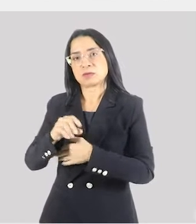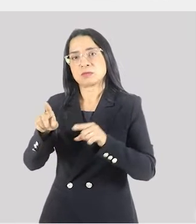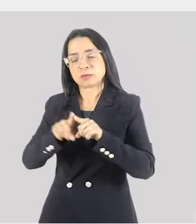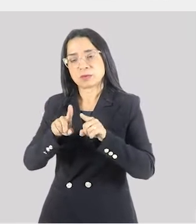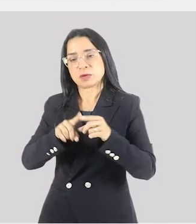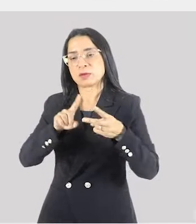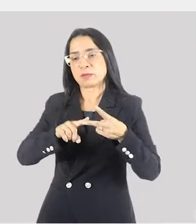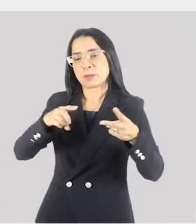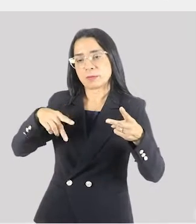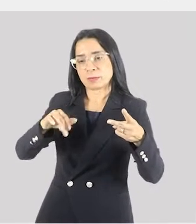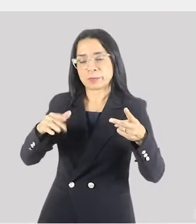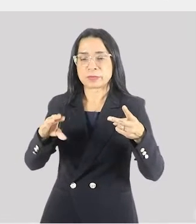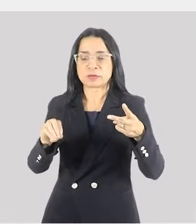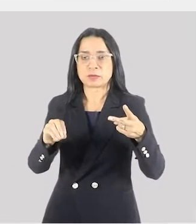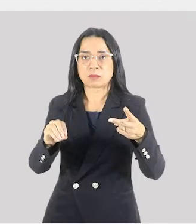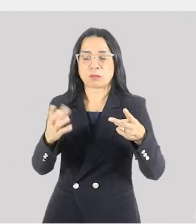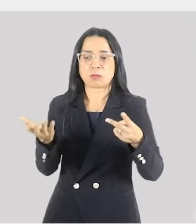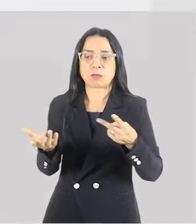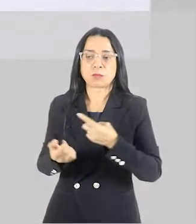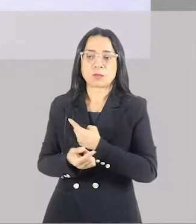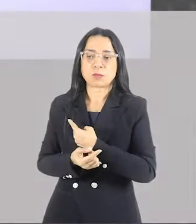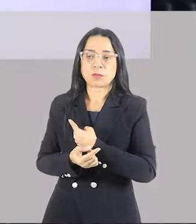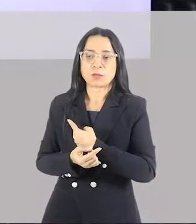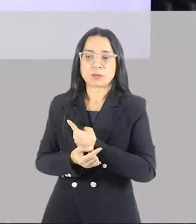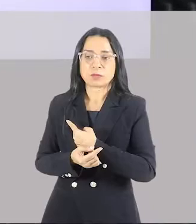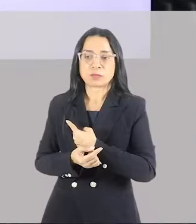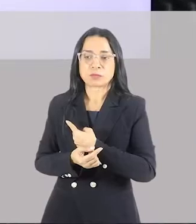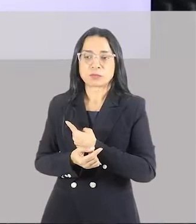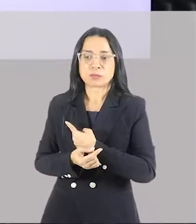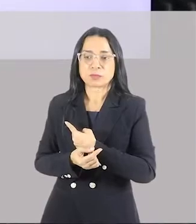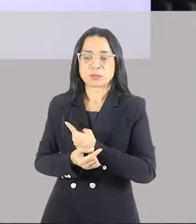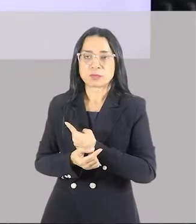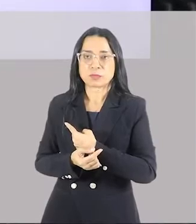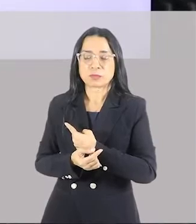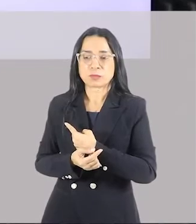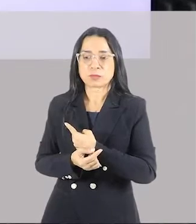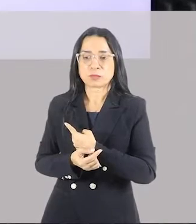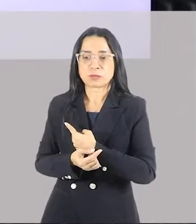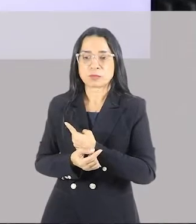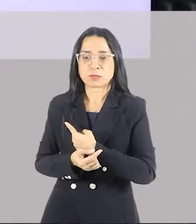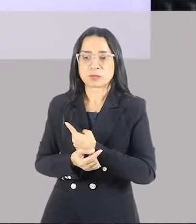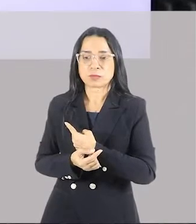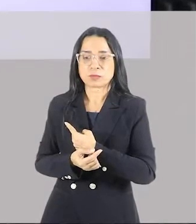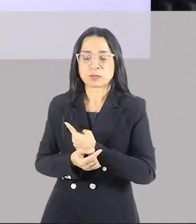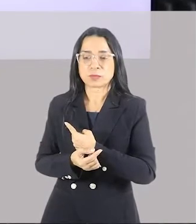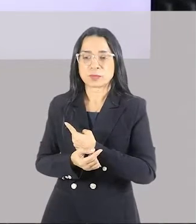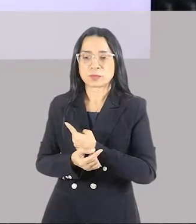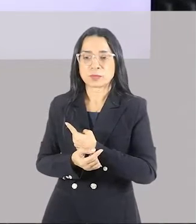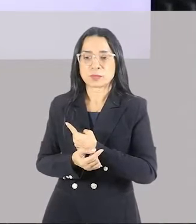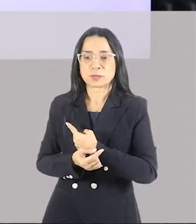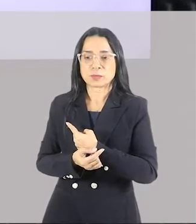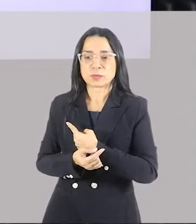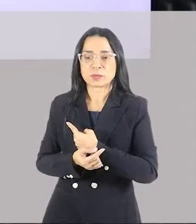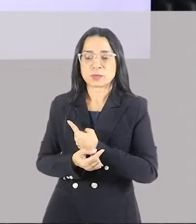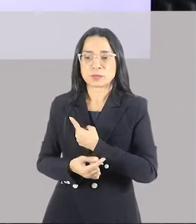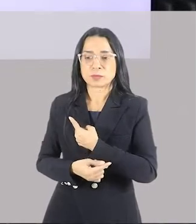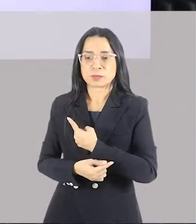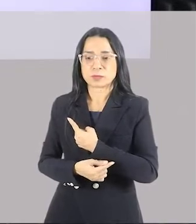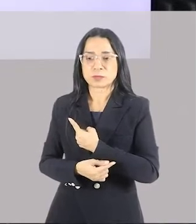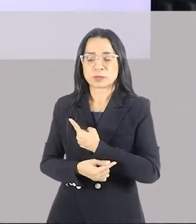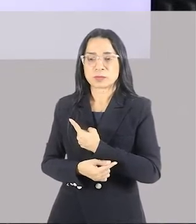permissão. Na concessão, o contrato é de pessoas jurídicas ou consórcios de empresas. E